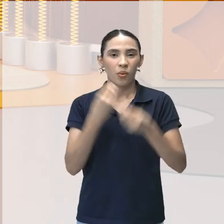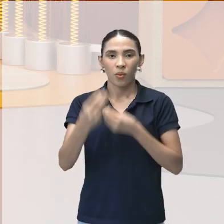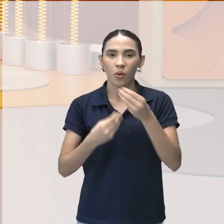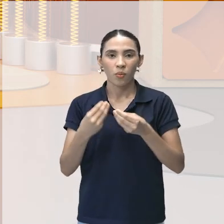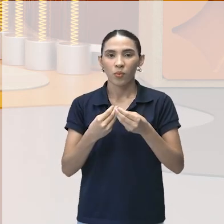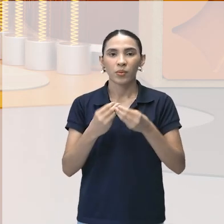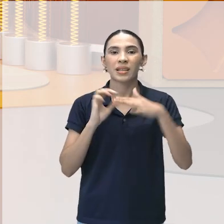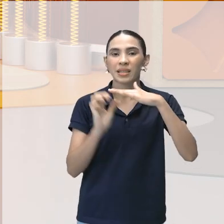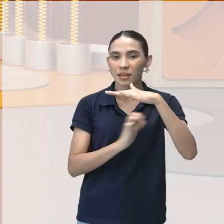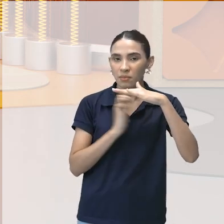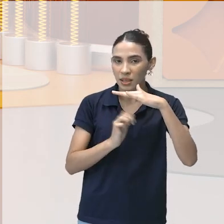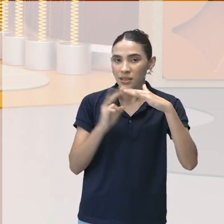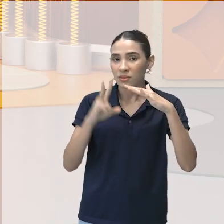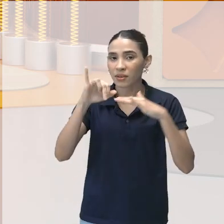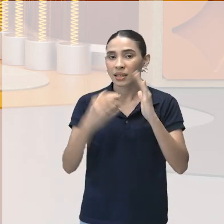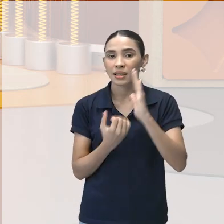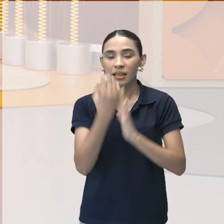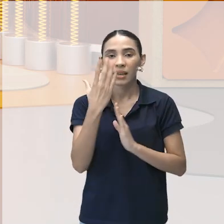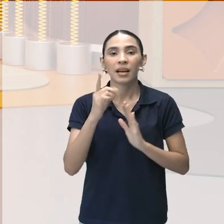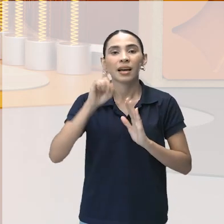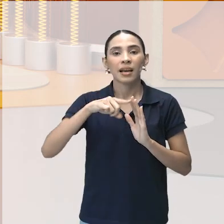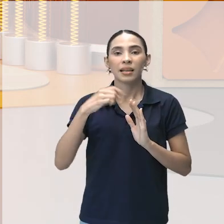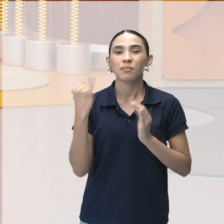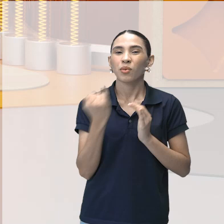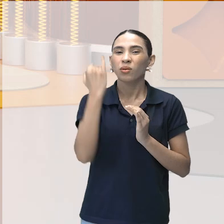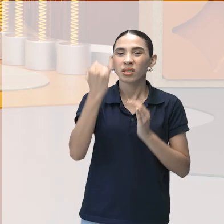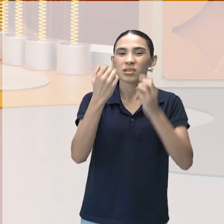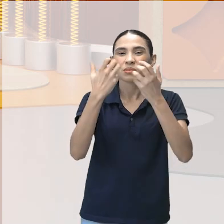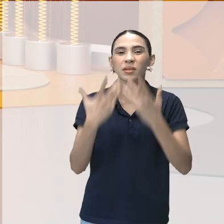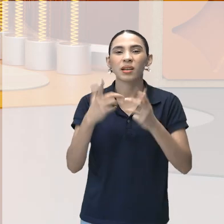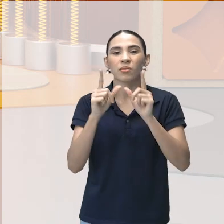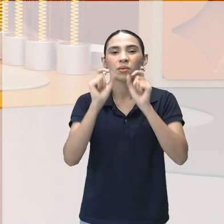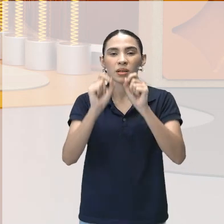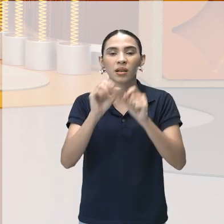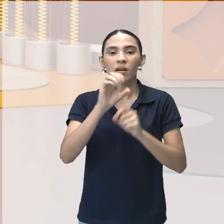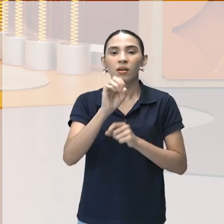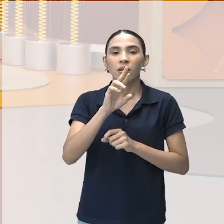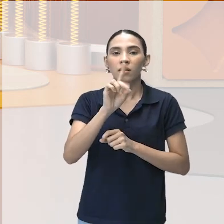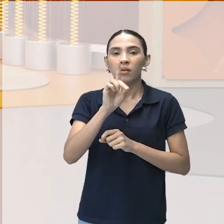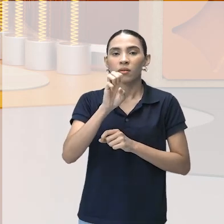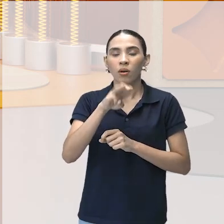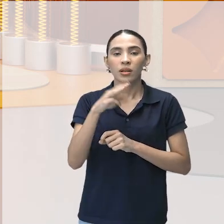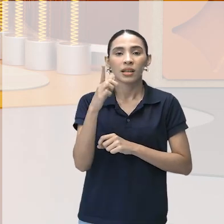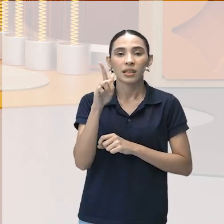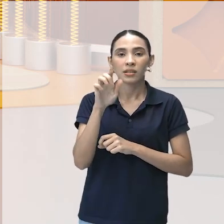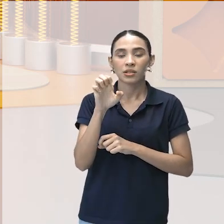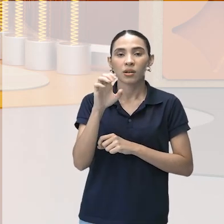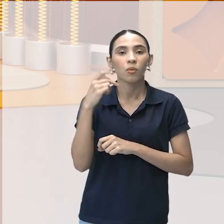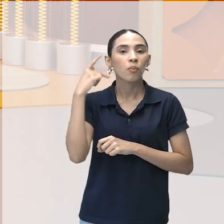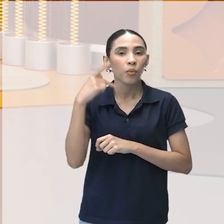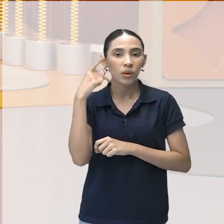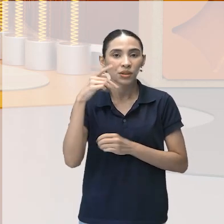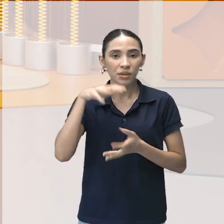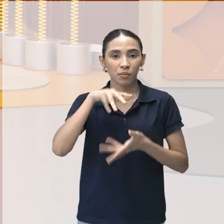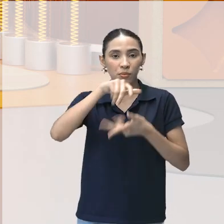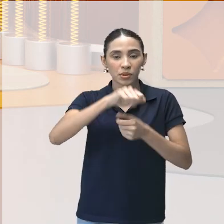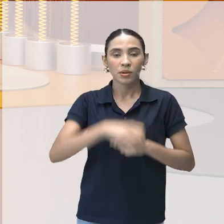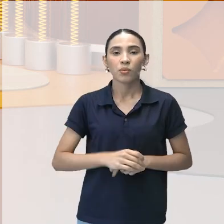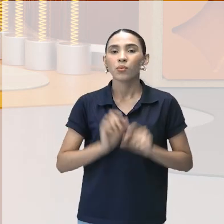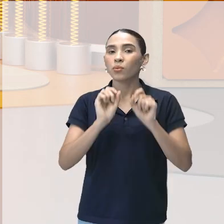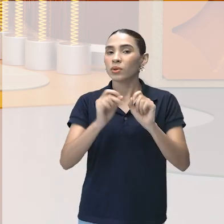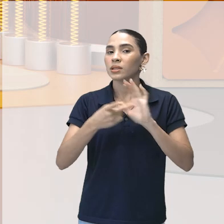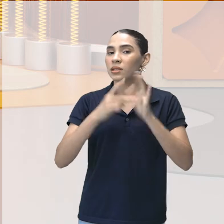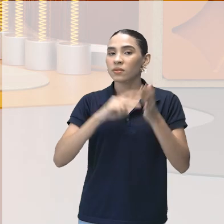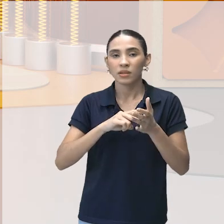essas transnacionais elas vão surgir, é necessário a gente falar um pouco sobre ordem geopolítica mundial, certo? E o que é uma